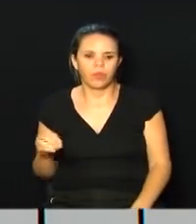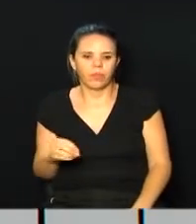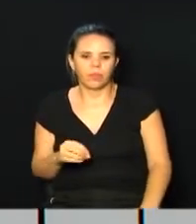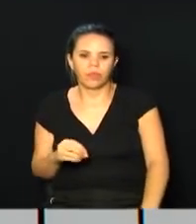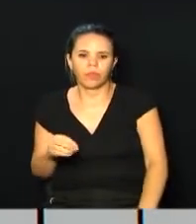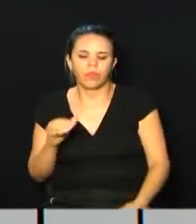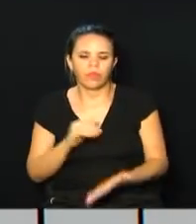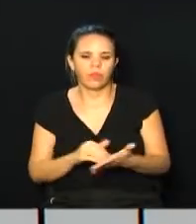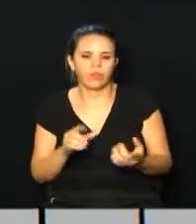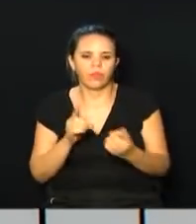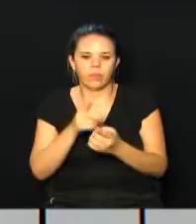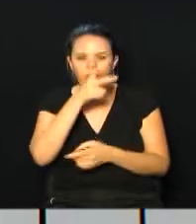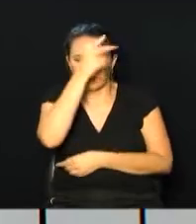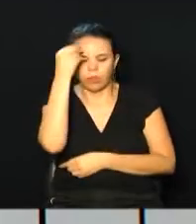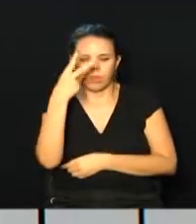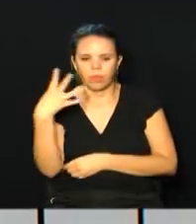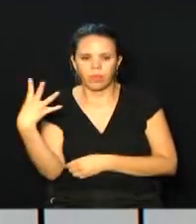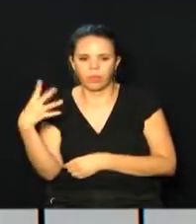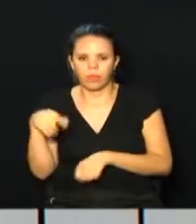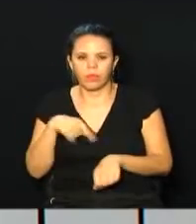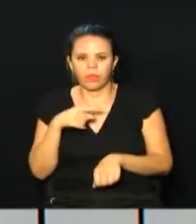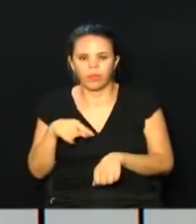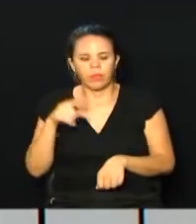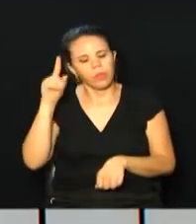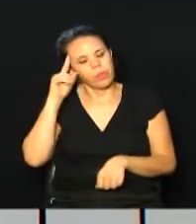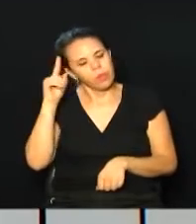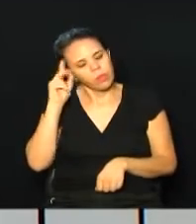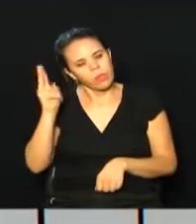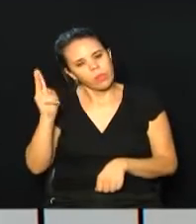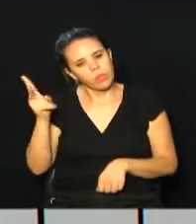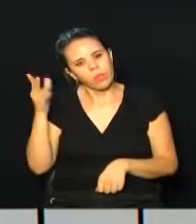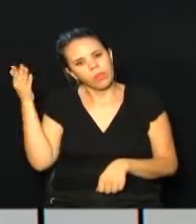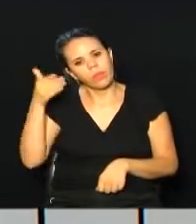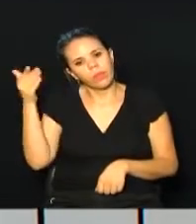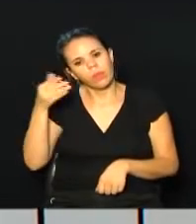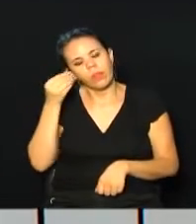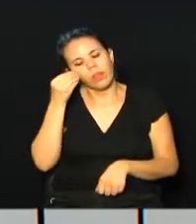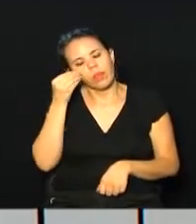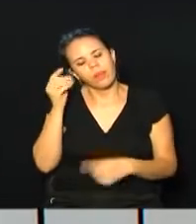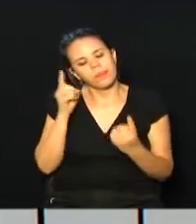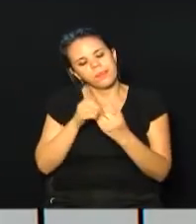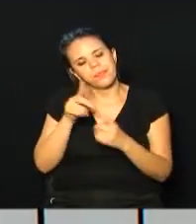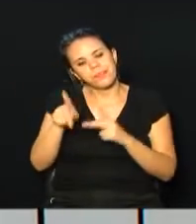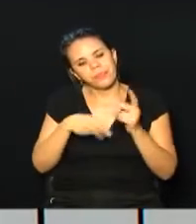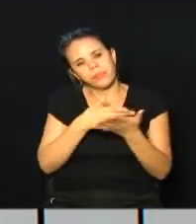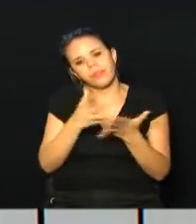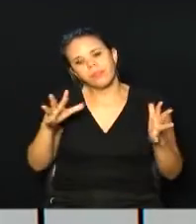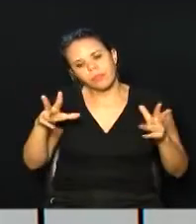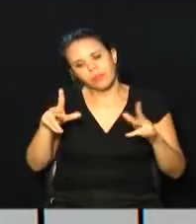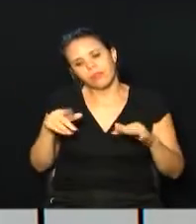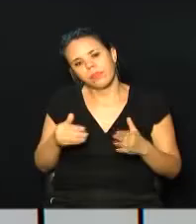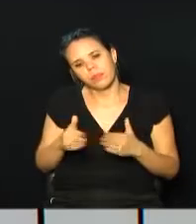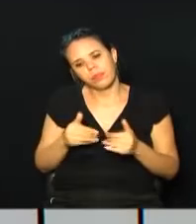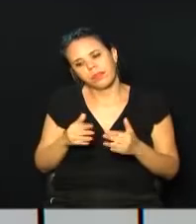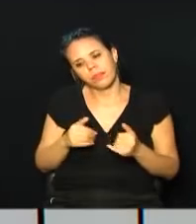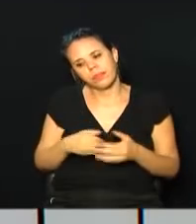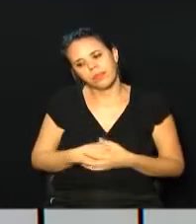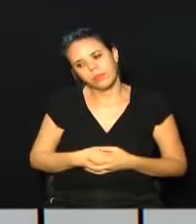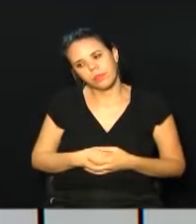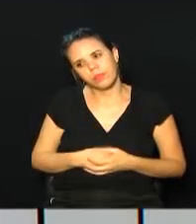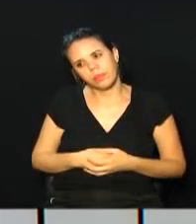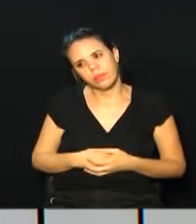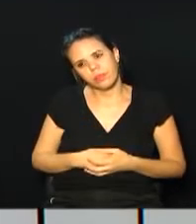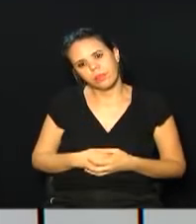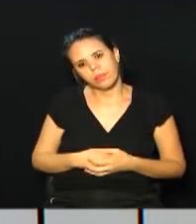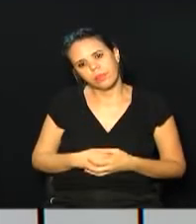de Serviços Públicos está 24 horas no ar nesse período, tentando atender a todas essas solicitações.